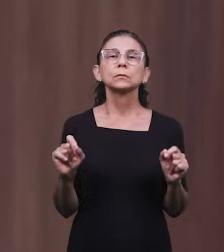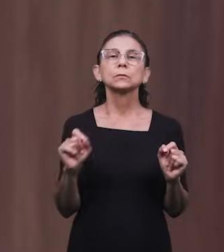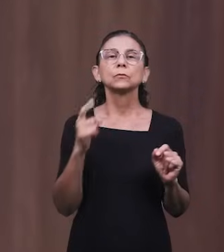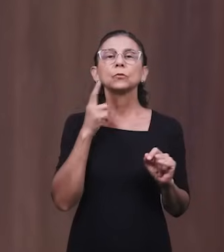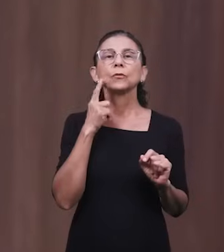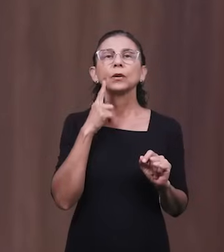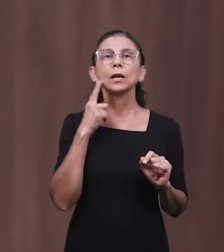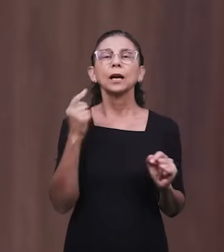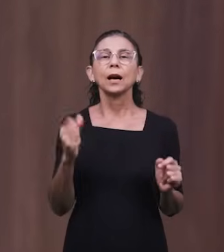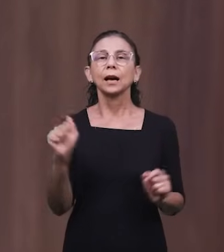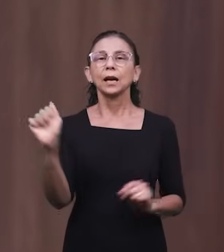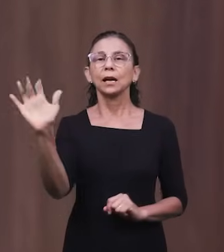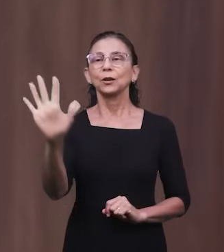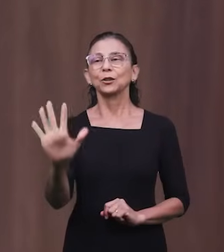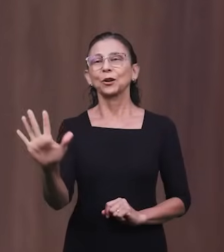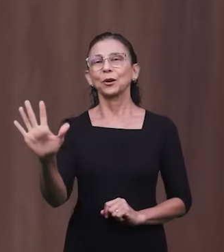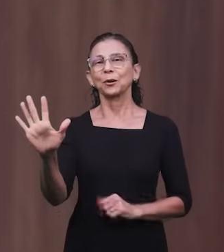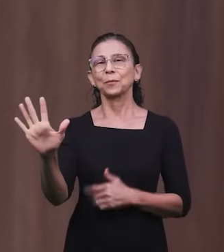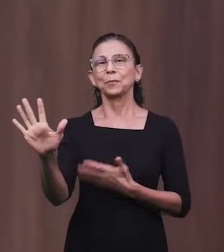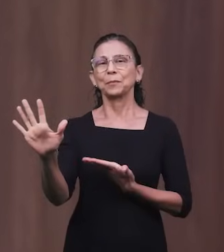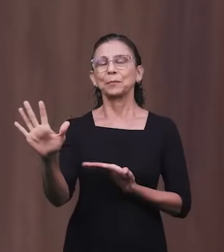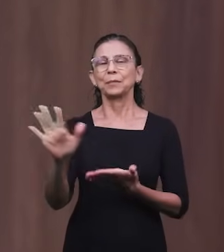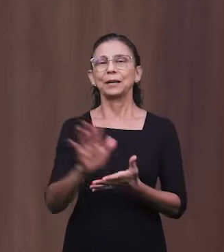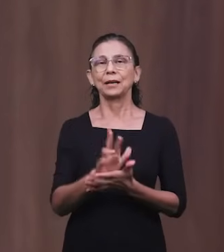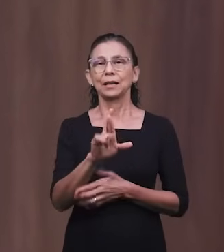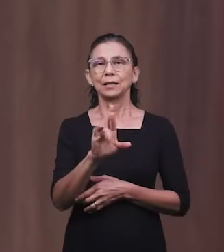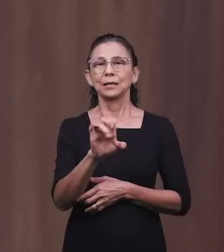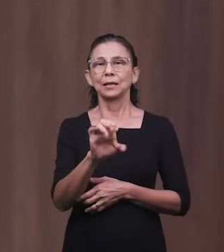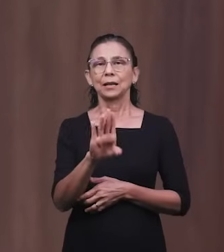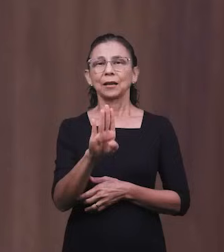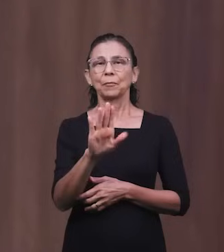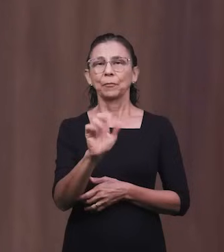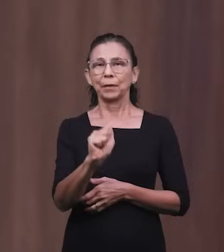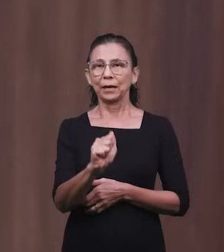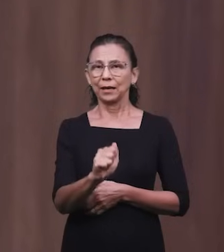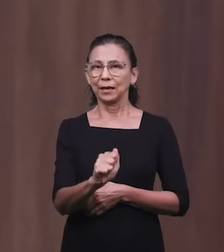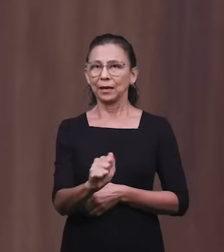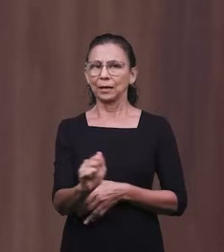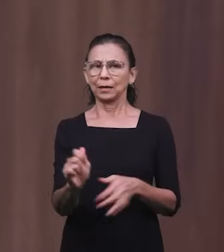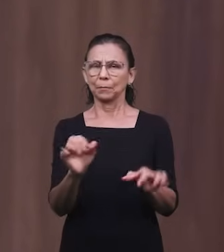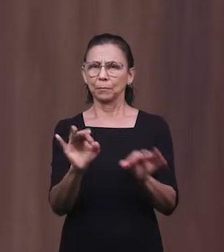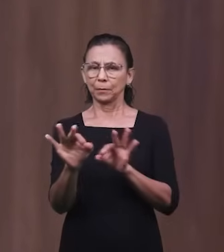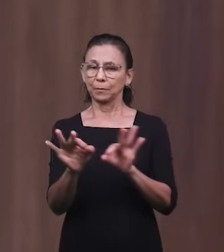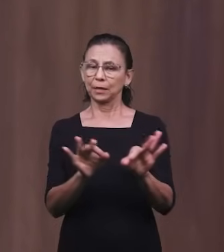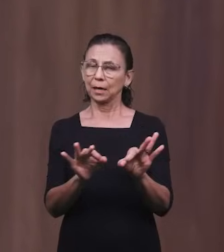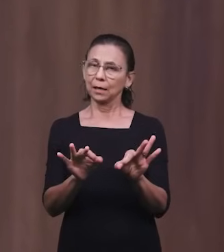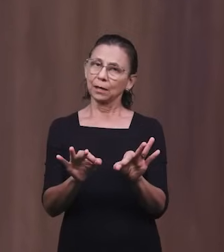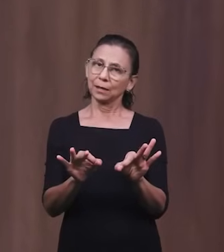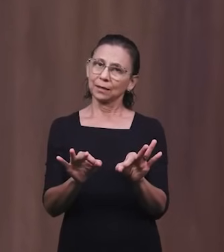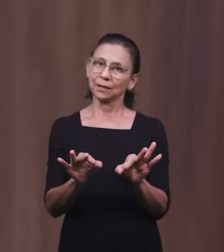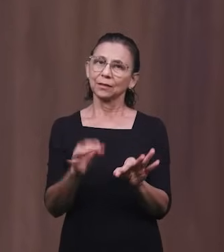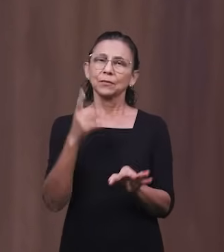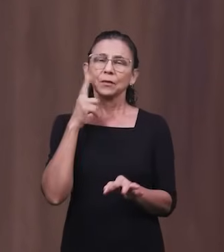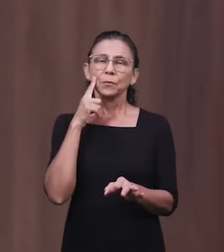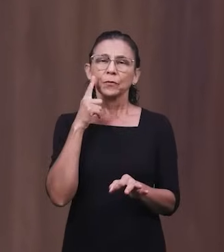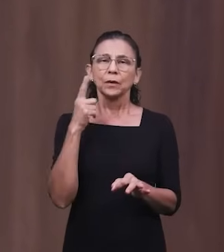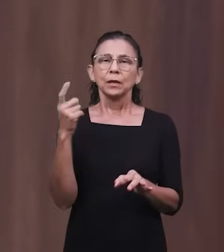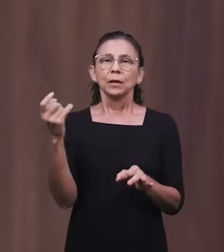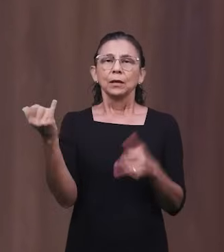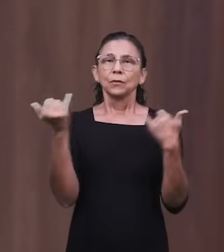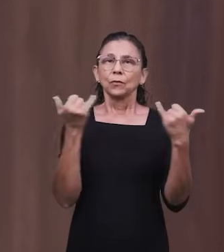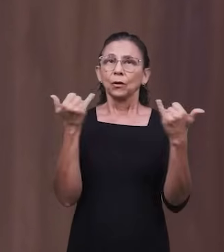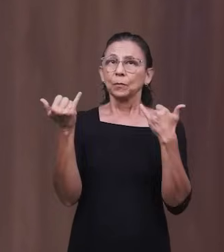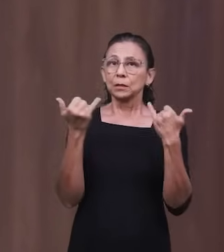falar sobre a obra na Europa. Nossa irmã Rebeca Ribeiro já está pronta, levando, trazendo para a gente mais informações aí da